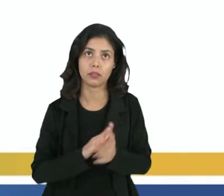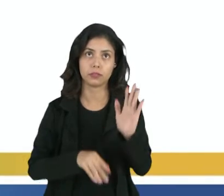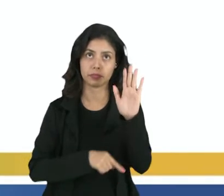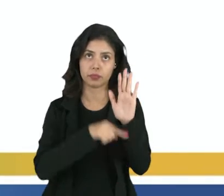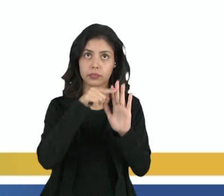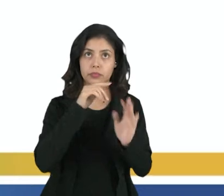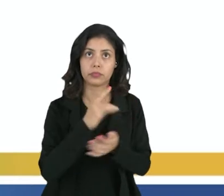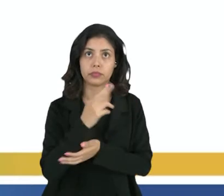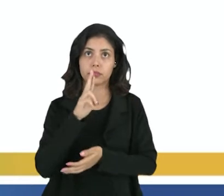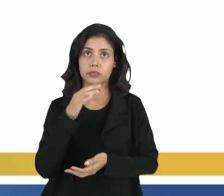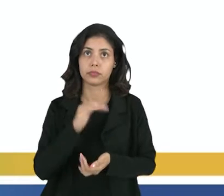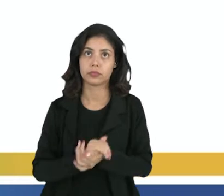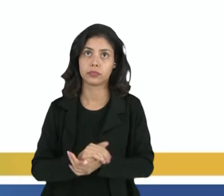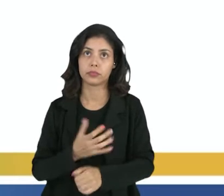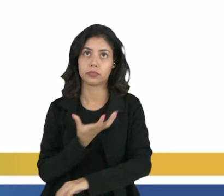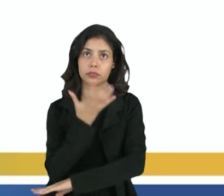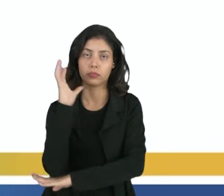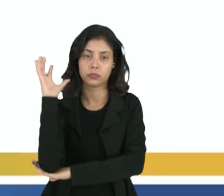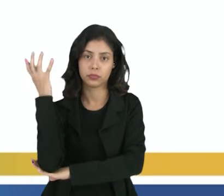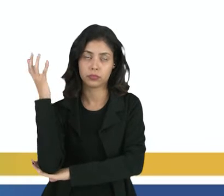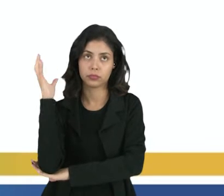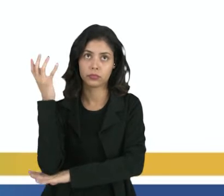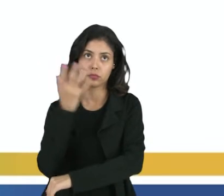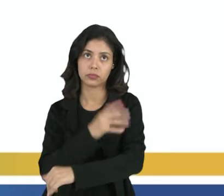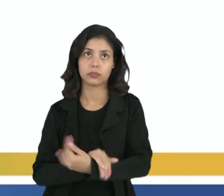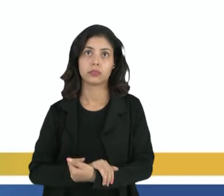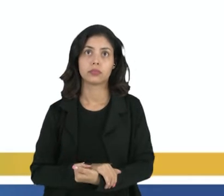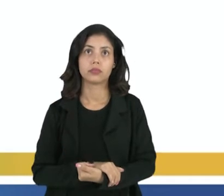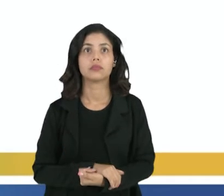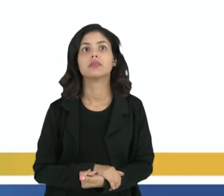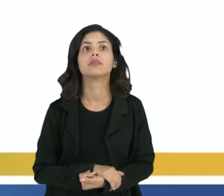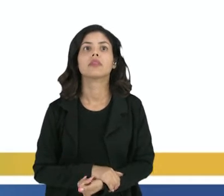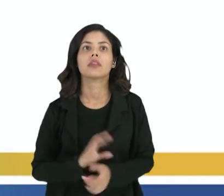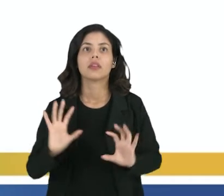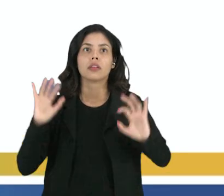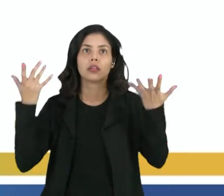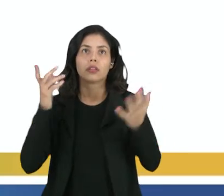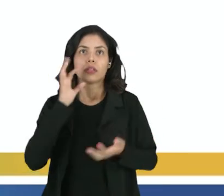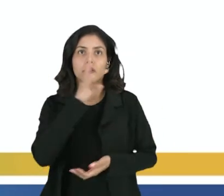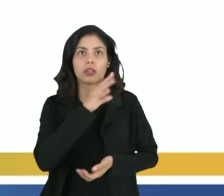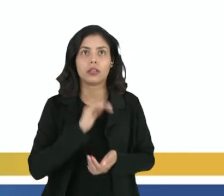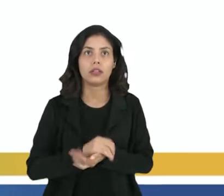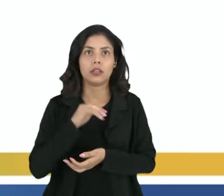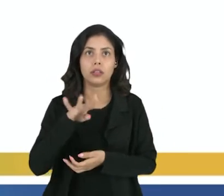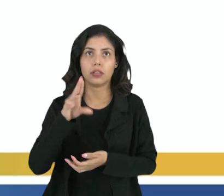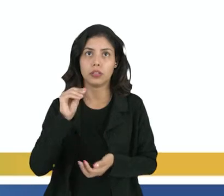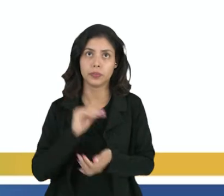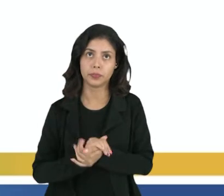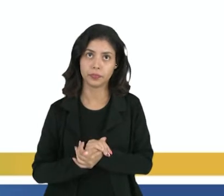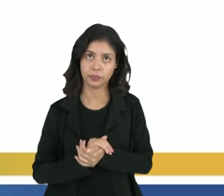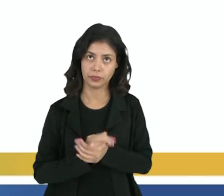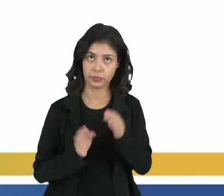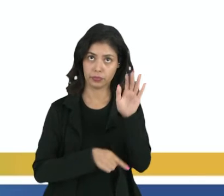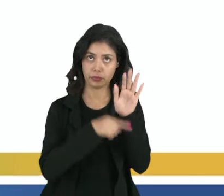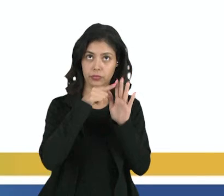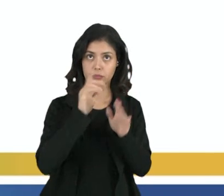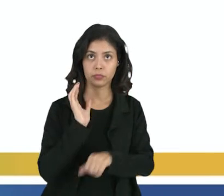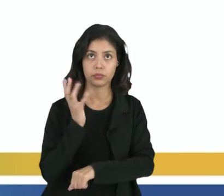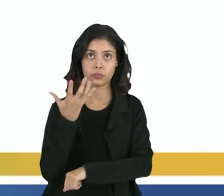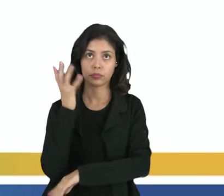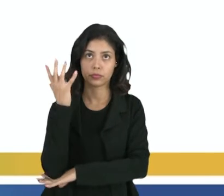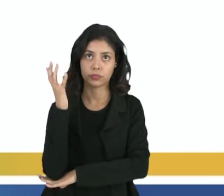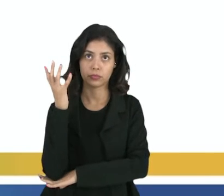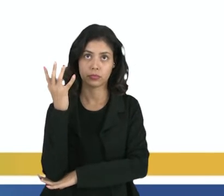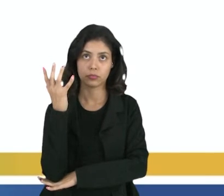elevada precipitação, vegetação gramínea. E letra D, clima quente e úmido, elevada precipitação